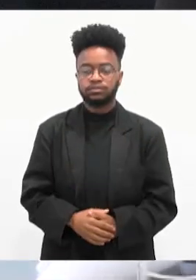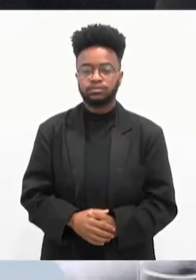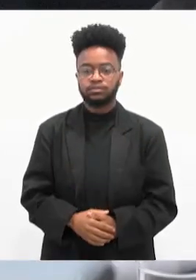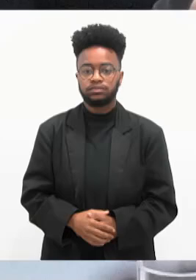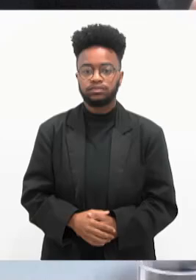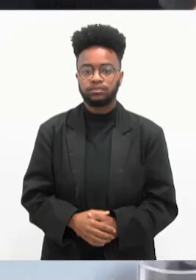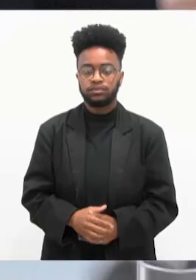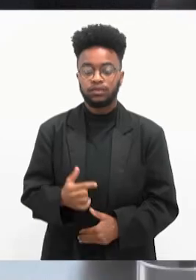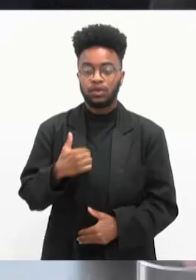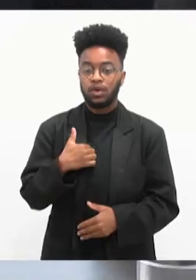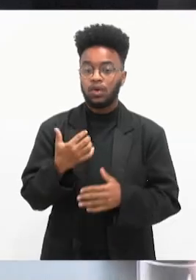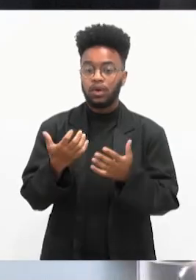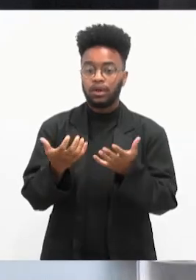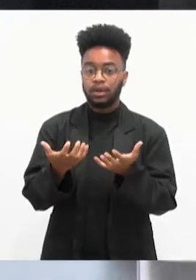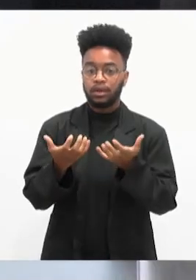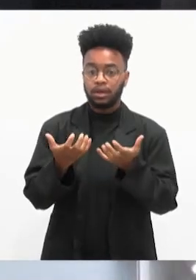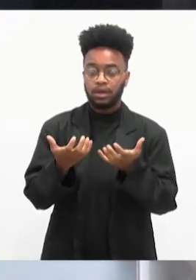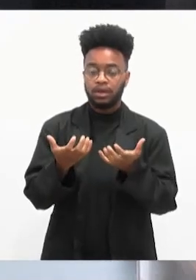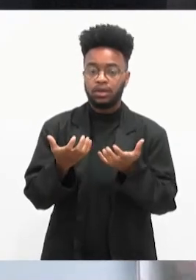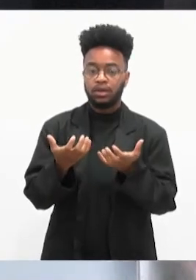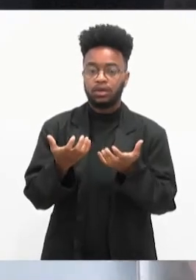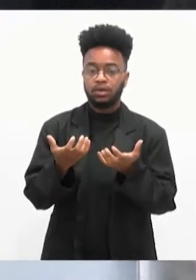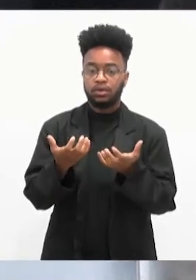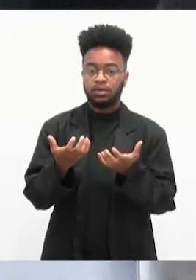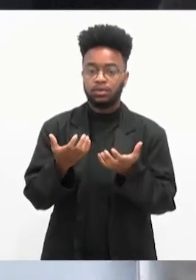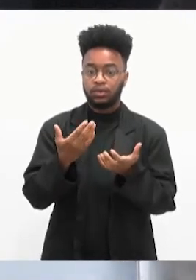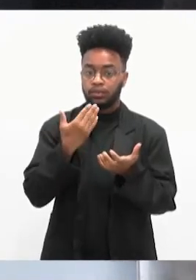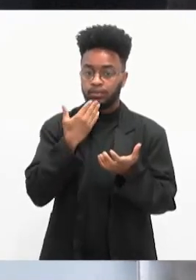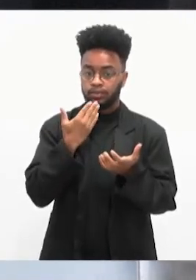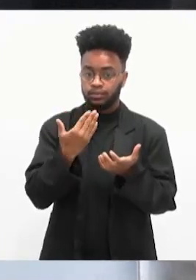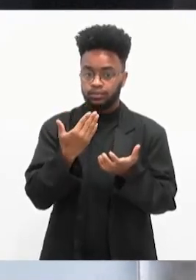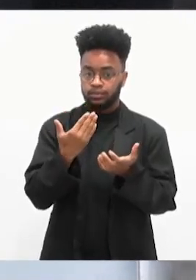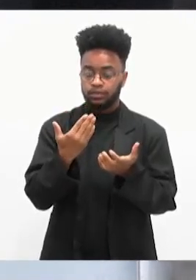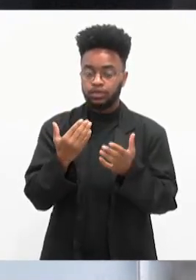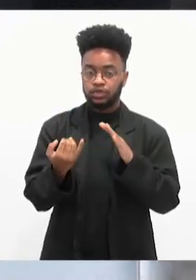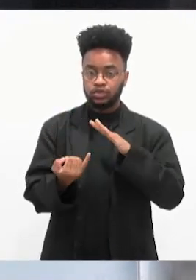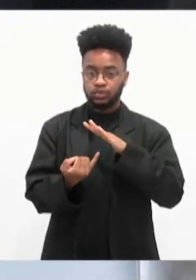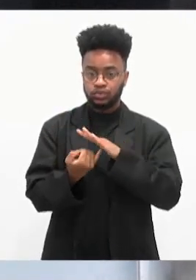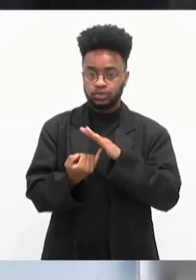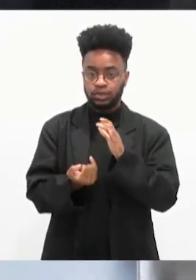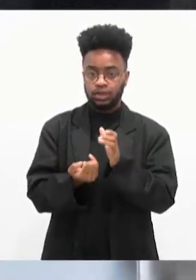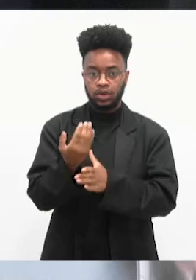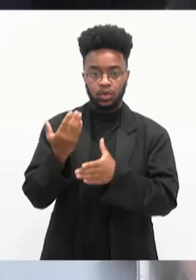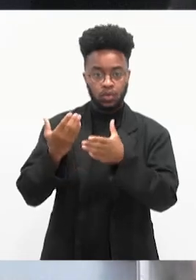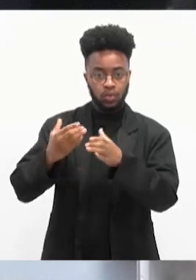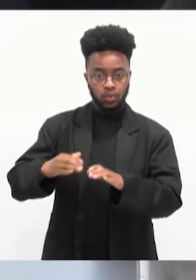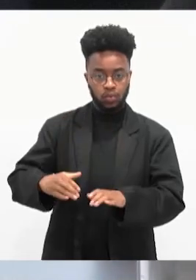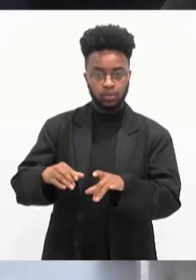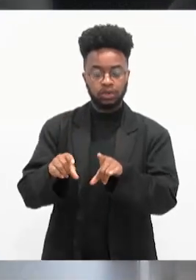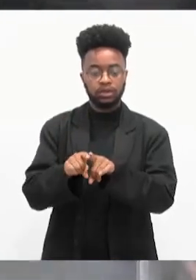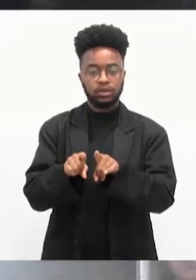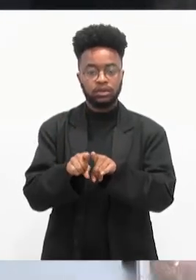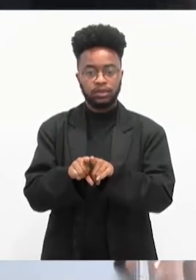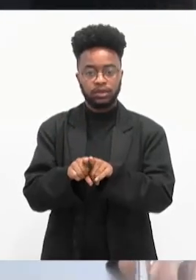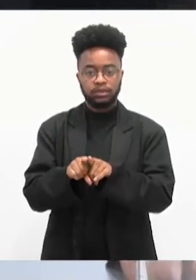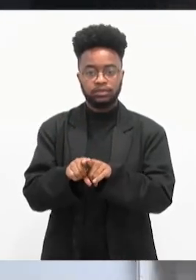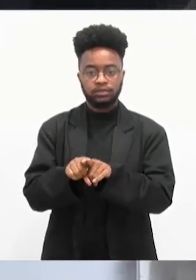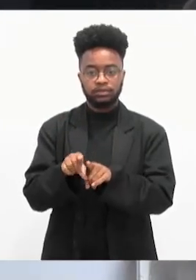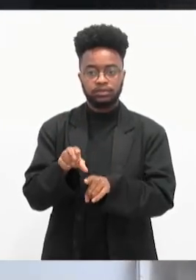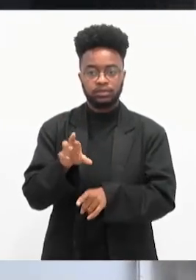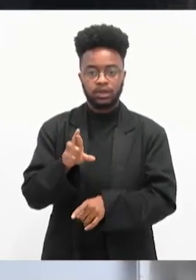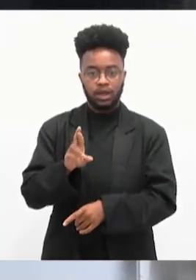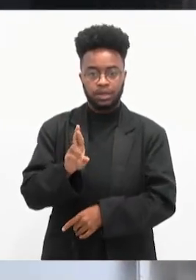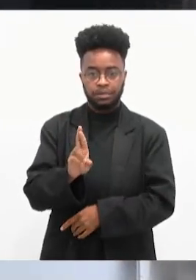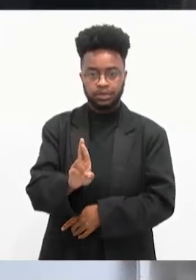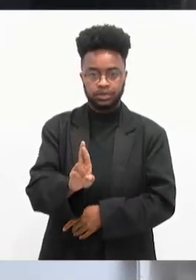que entidades que fazem concurso e representação